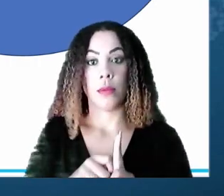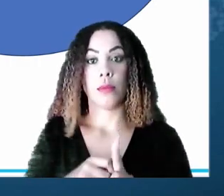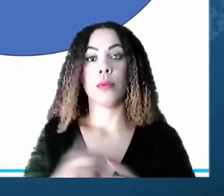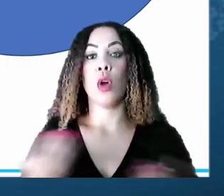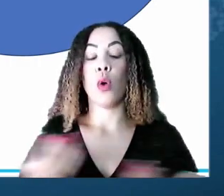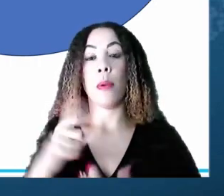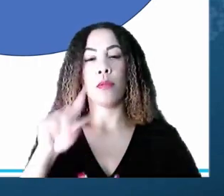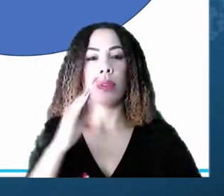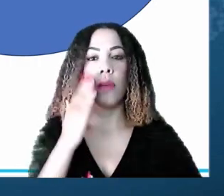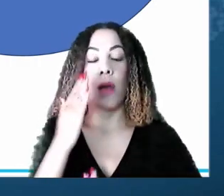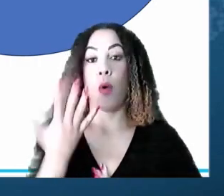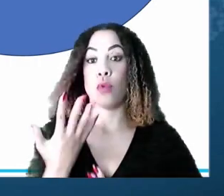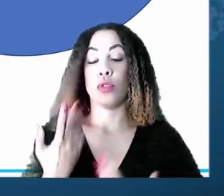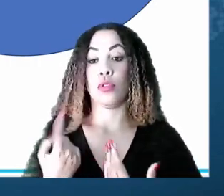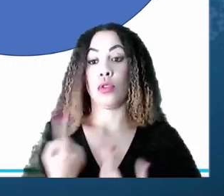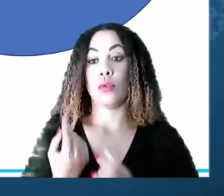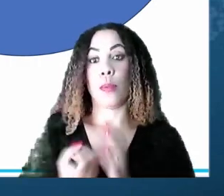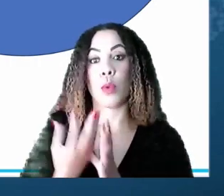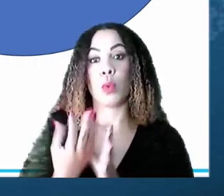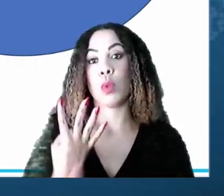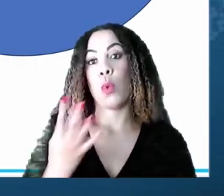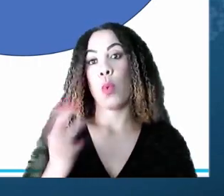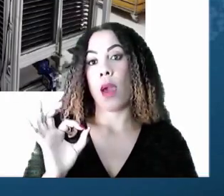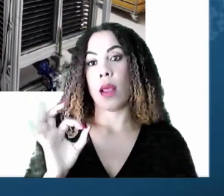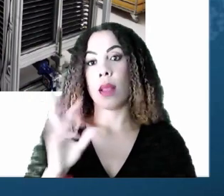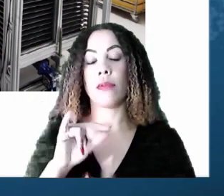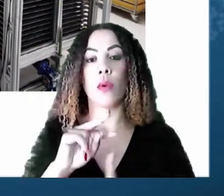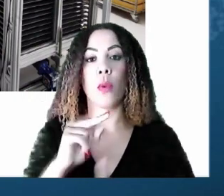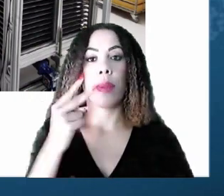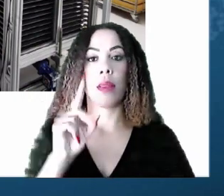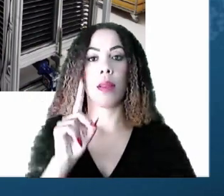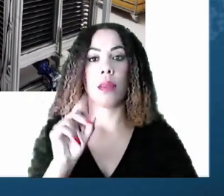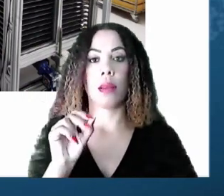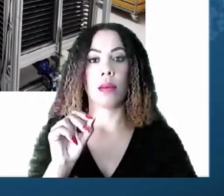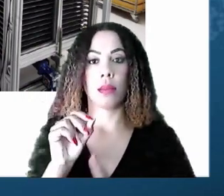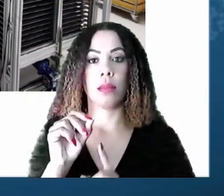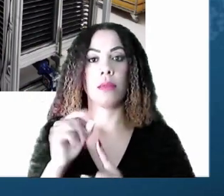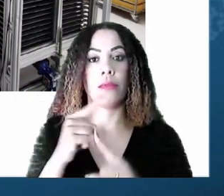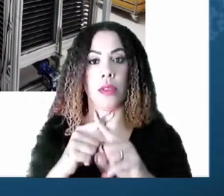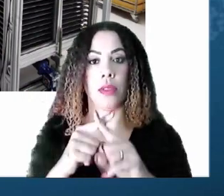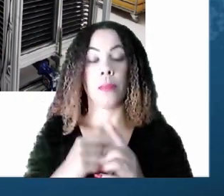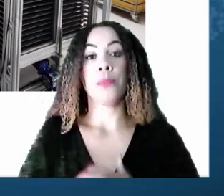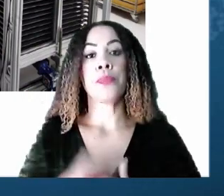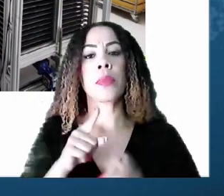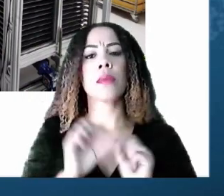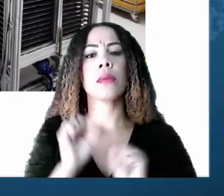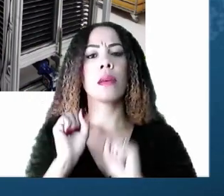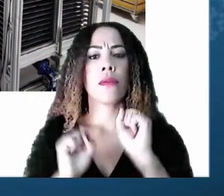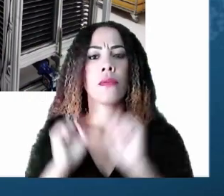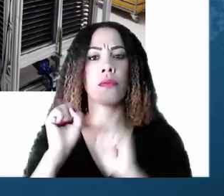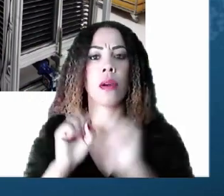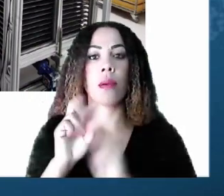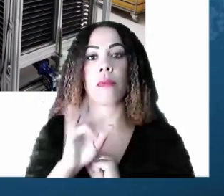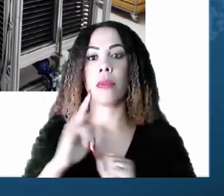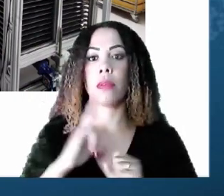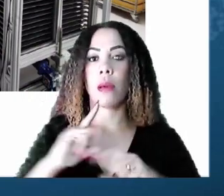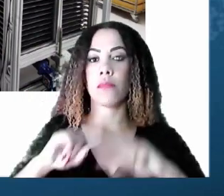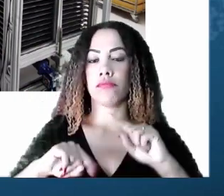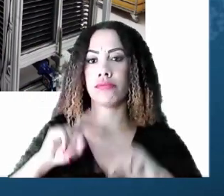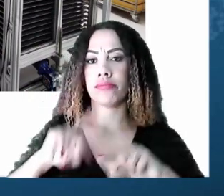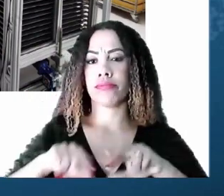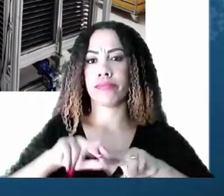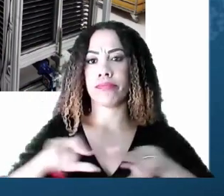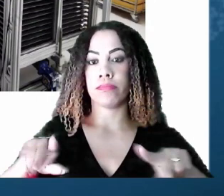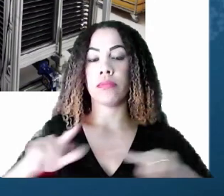produz 40, então vamos aumentar em 10 vezes. Essa fábrica ela vai ter equipamentos extremamente